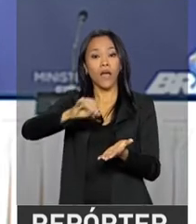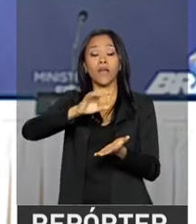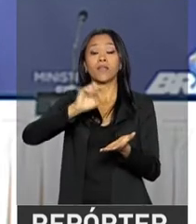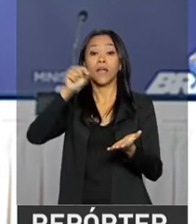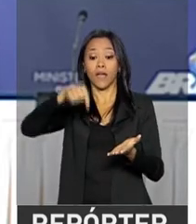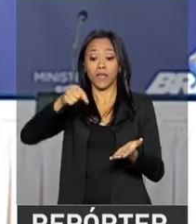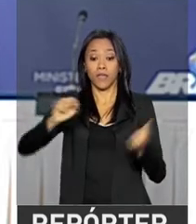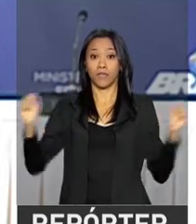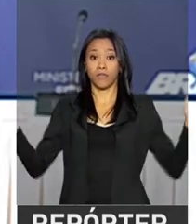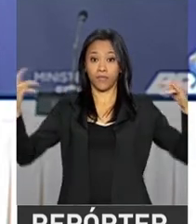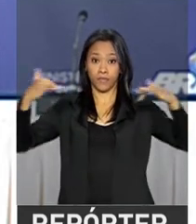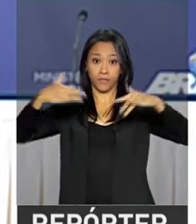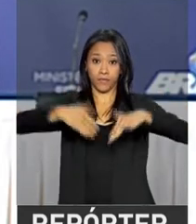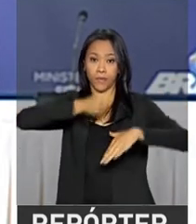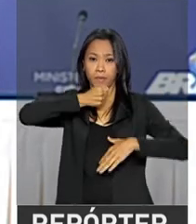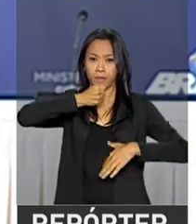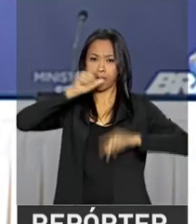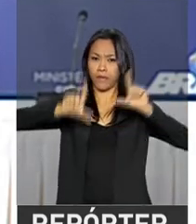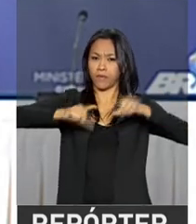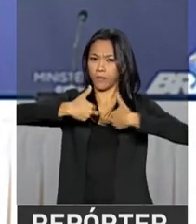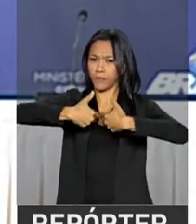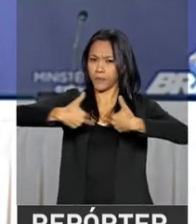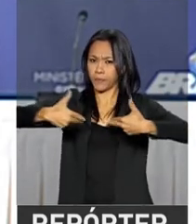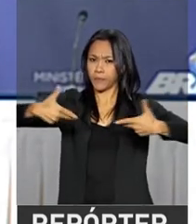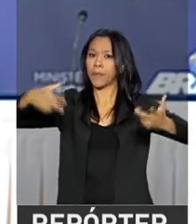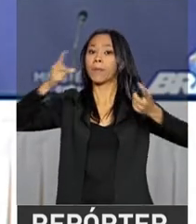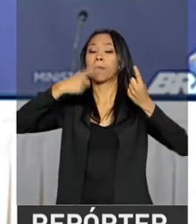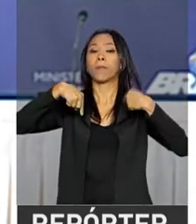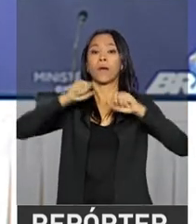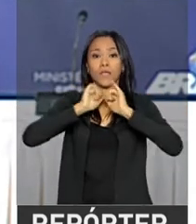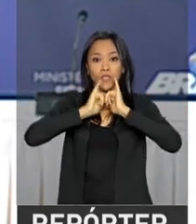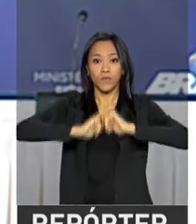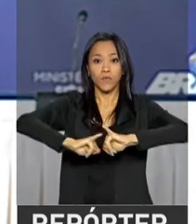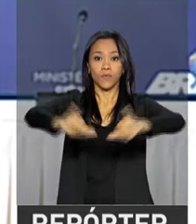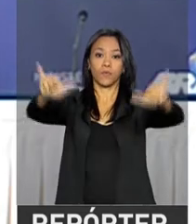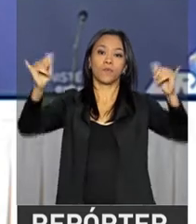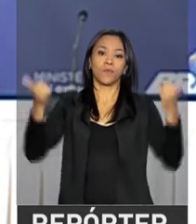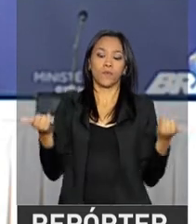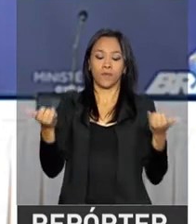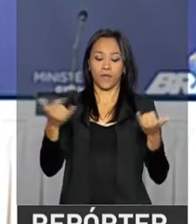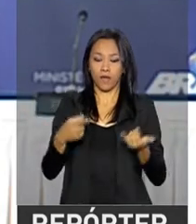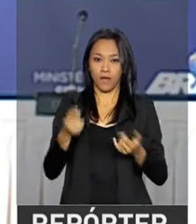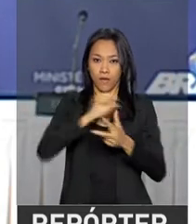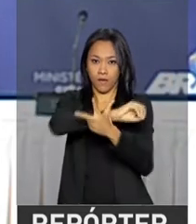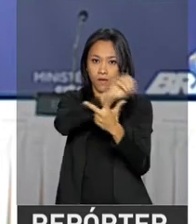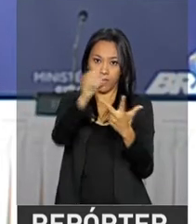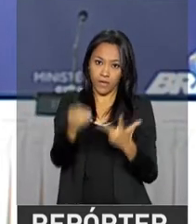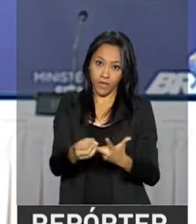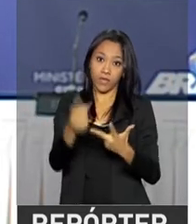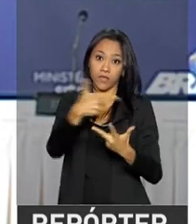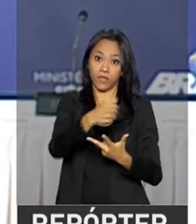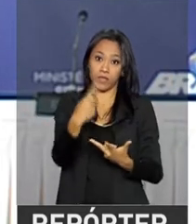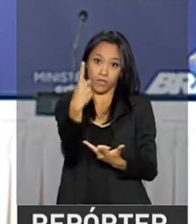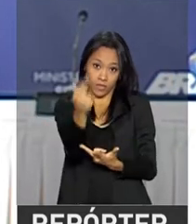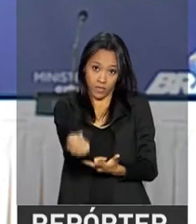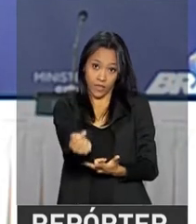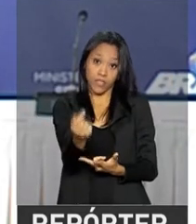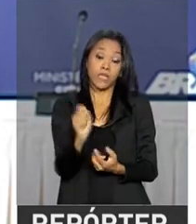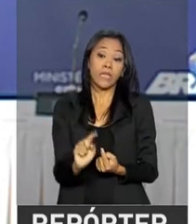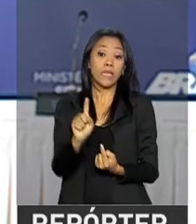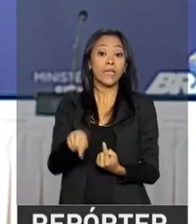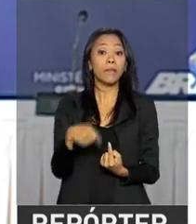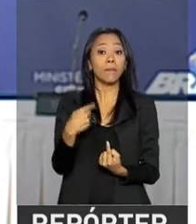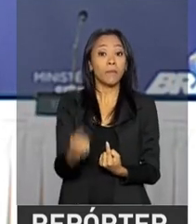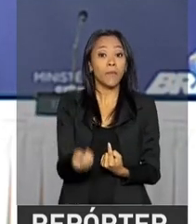da educação para dar mais detalhes aí sobre o resultado do enem de 2017 logo depois dessa entrevista coletiva